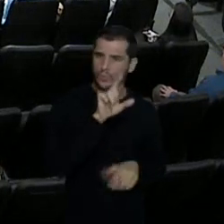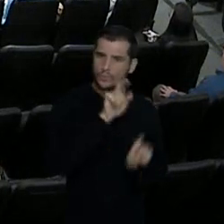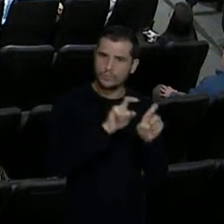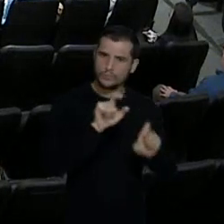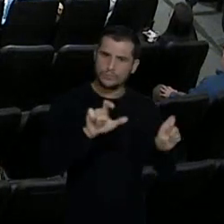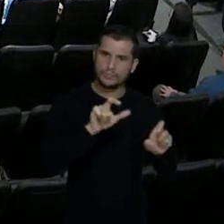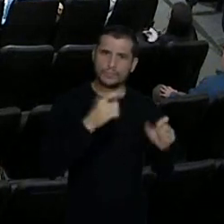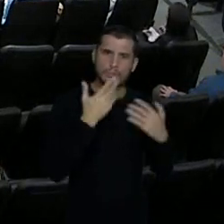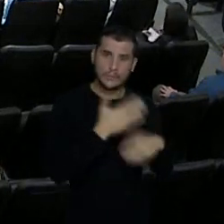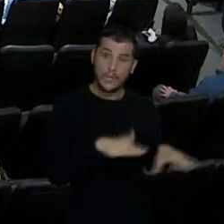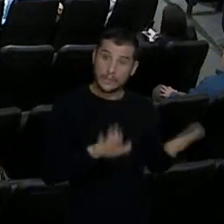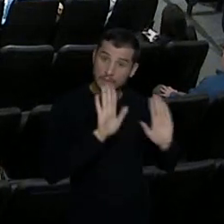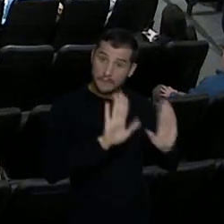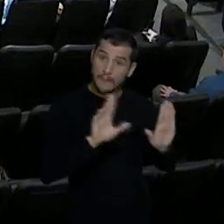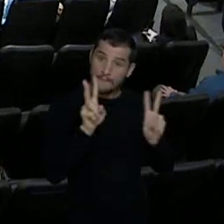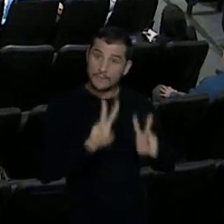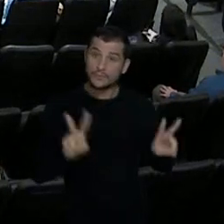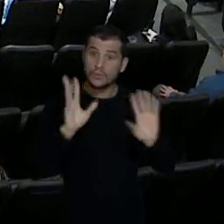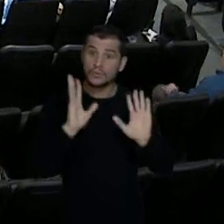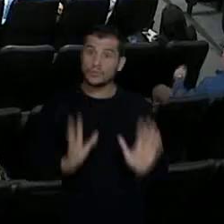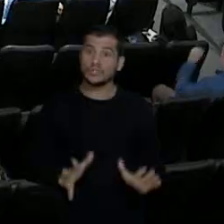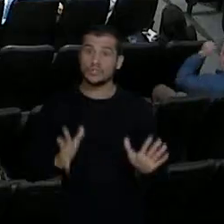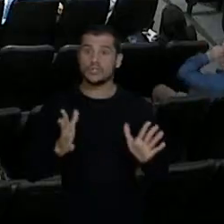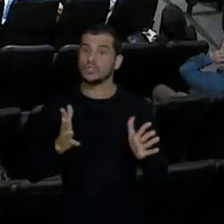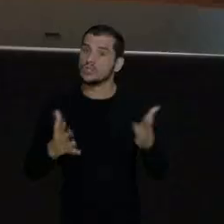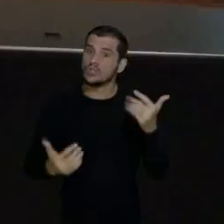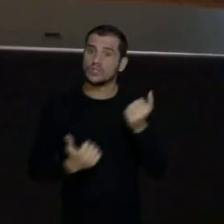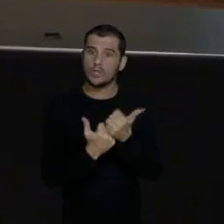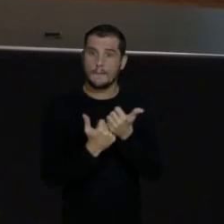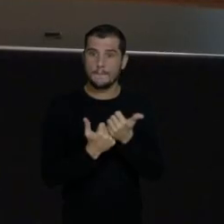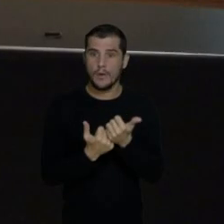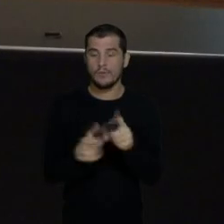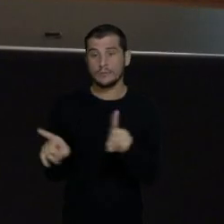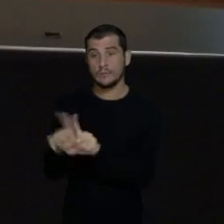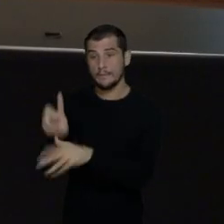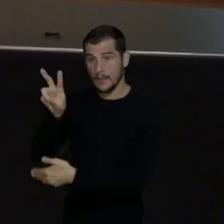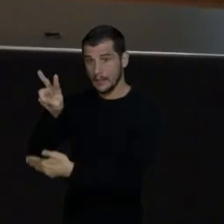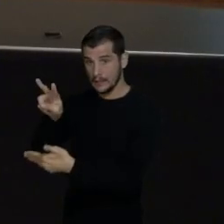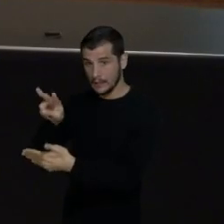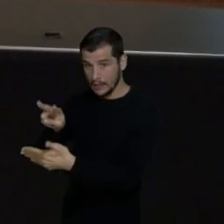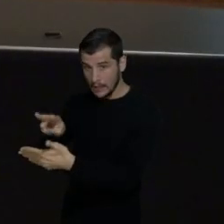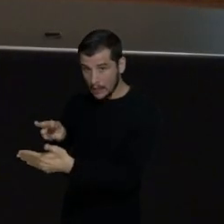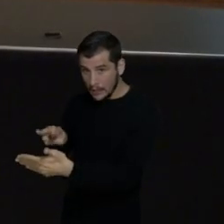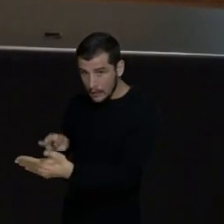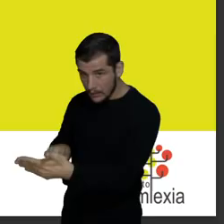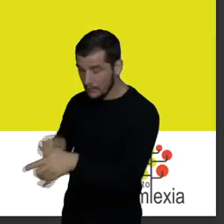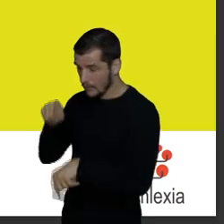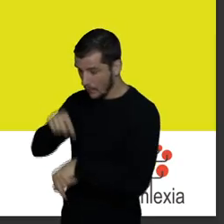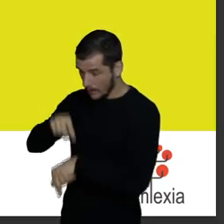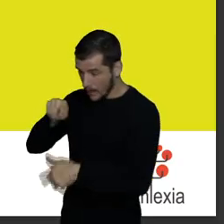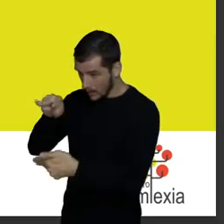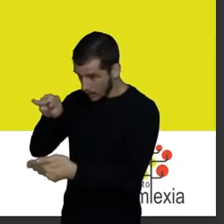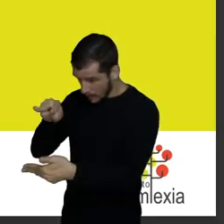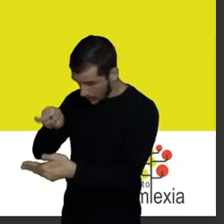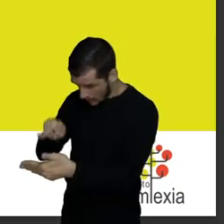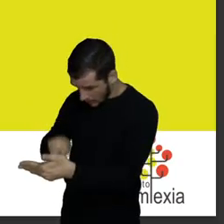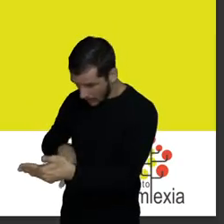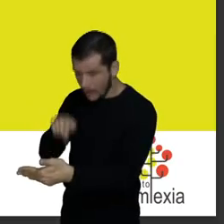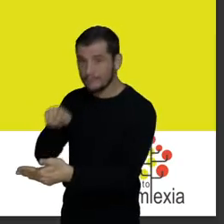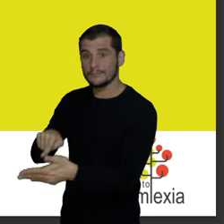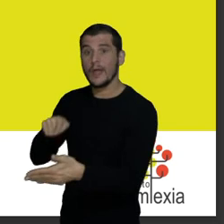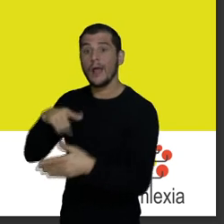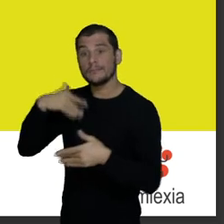tá na leitura na leitura a gente sabe que rotina